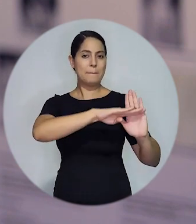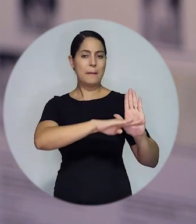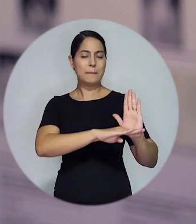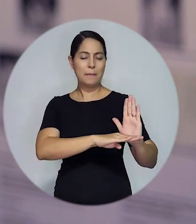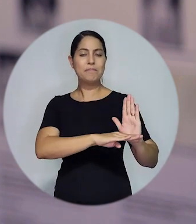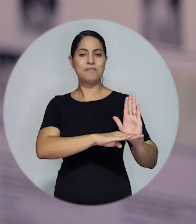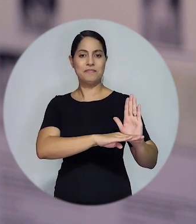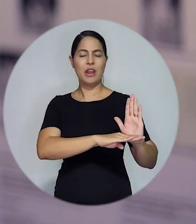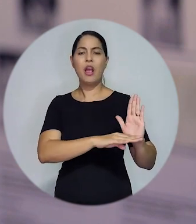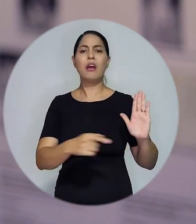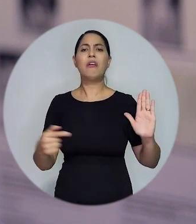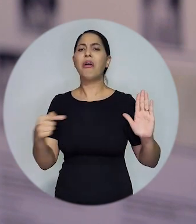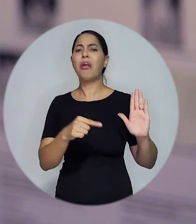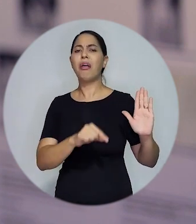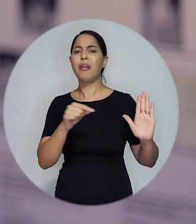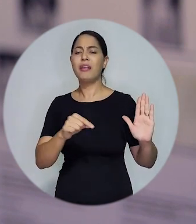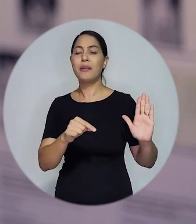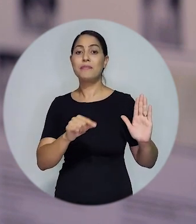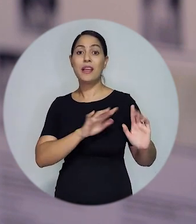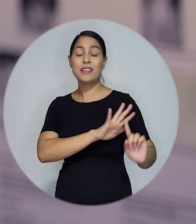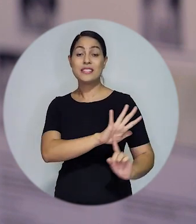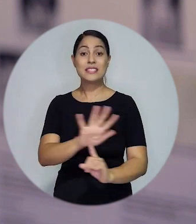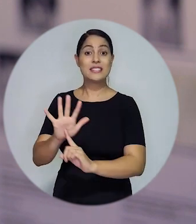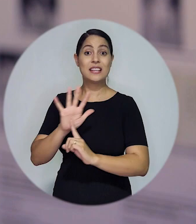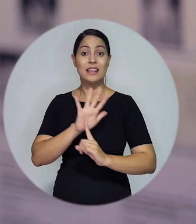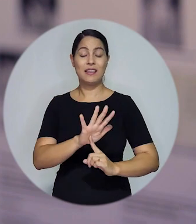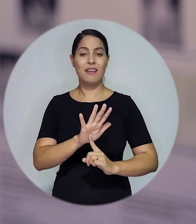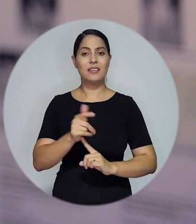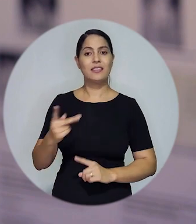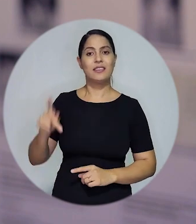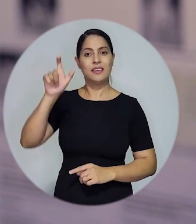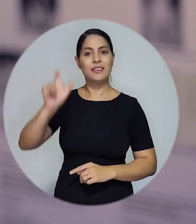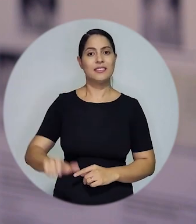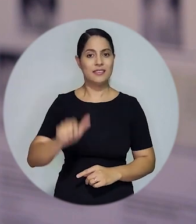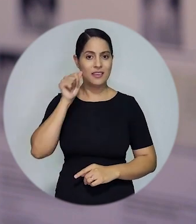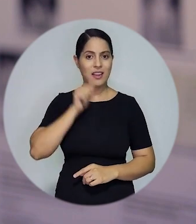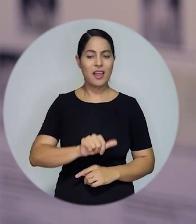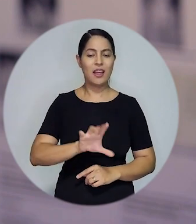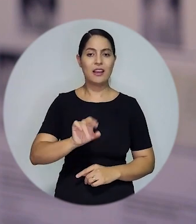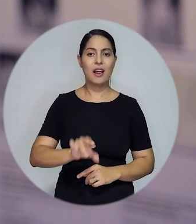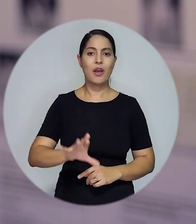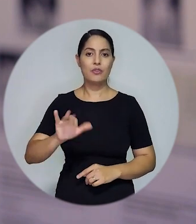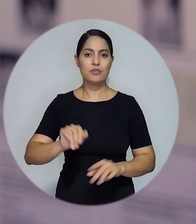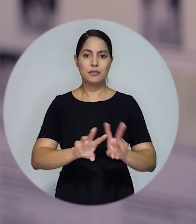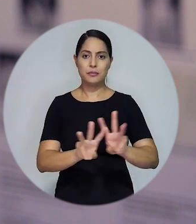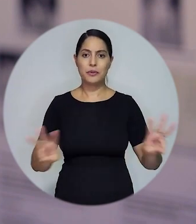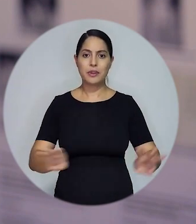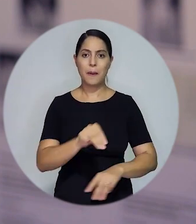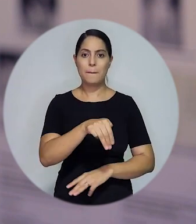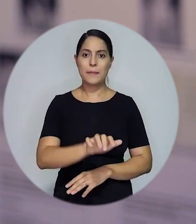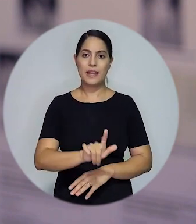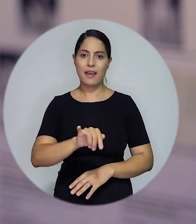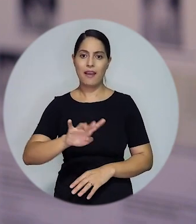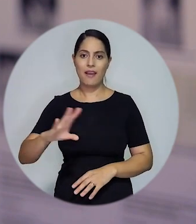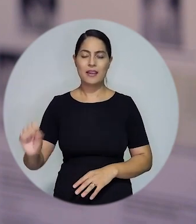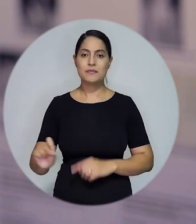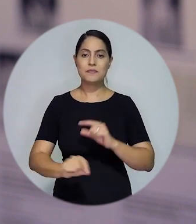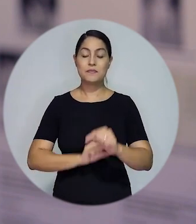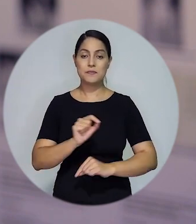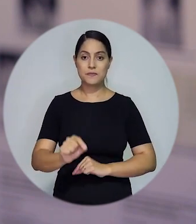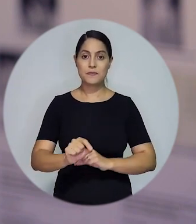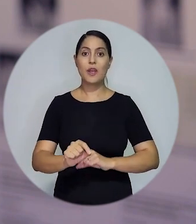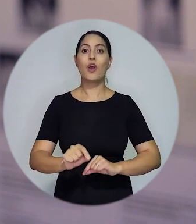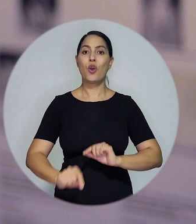vamos destacar a entrevista da vice-presidente da Comissão Especial de Defesa do Consumidor, Cláudia Lima Marques, para o portal